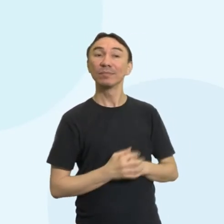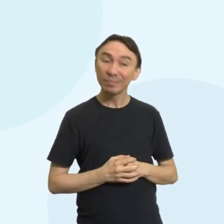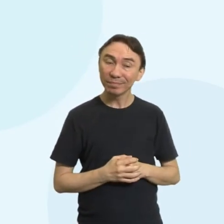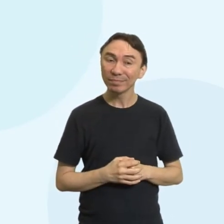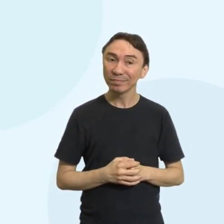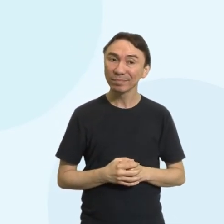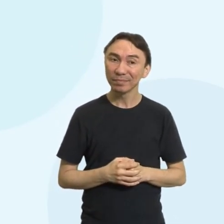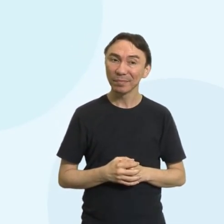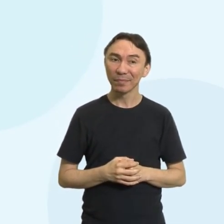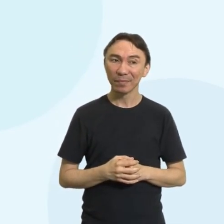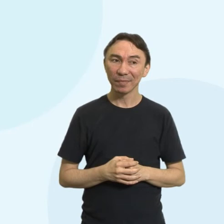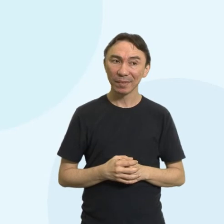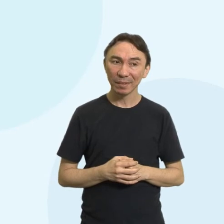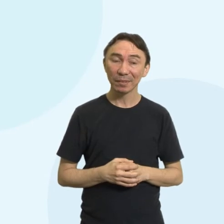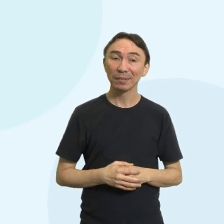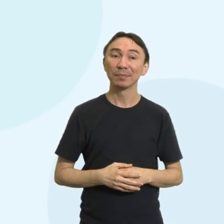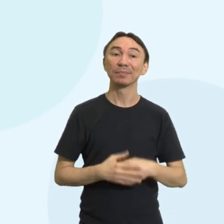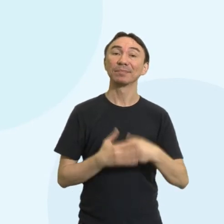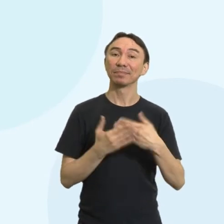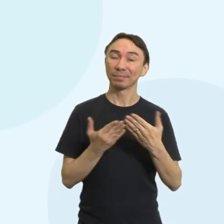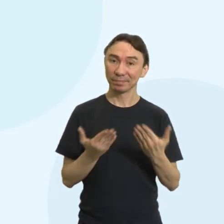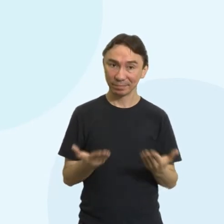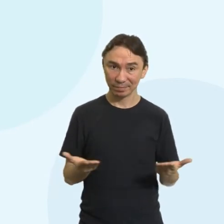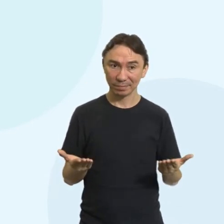aí, nesse momento,